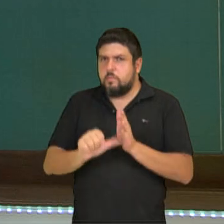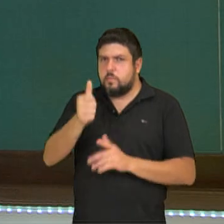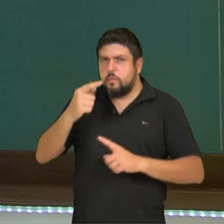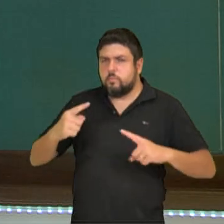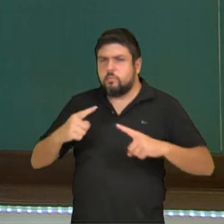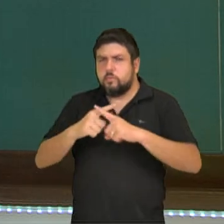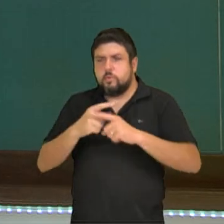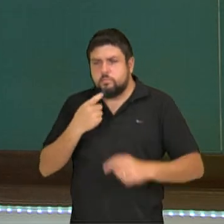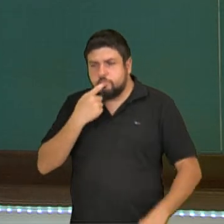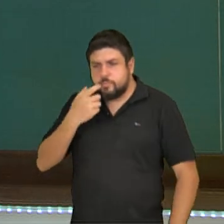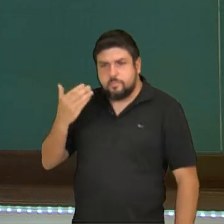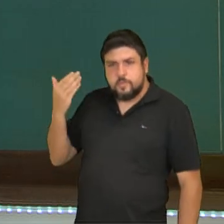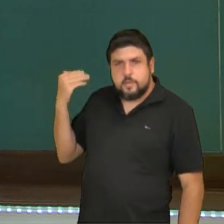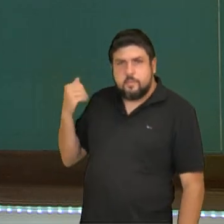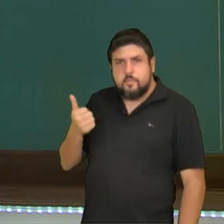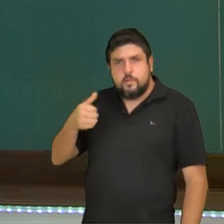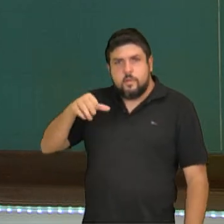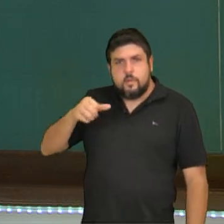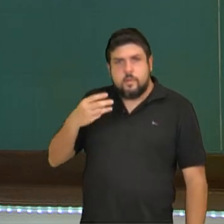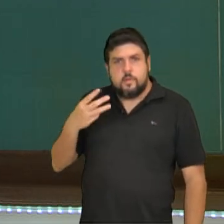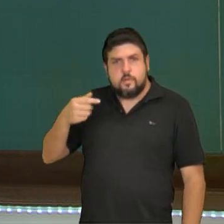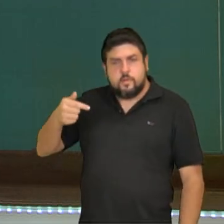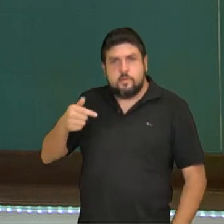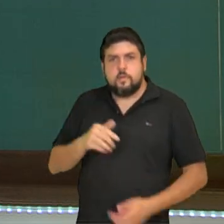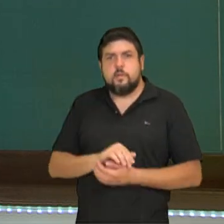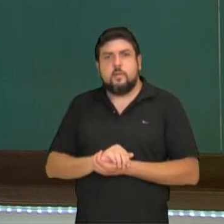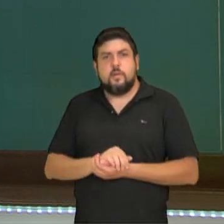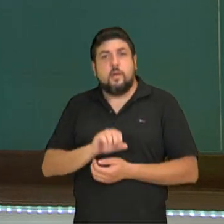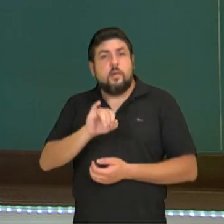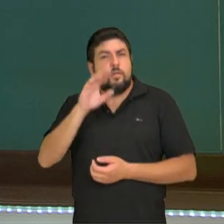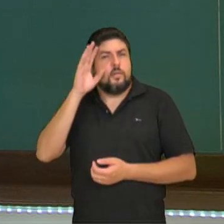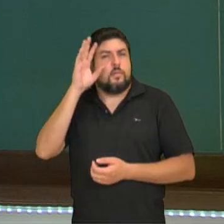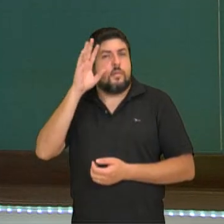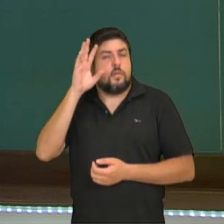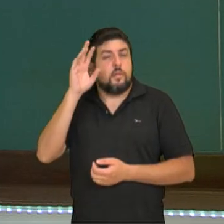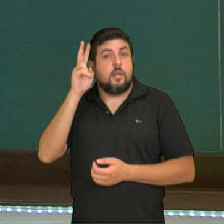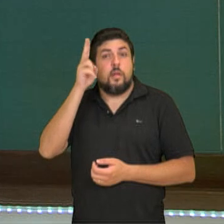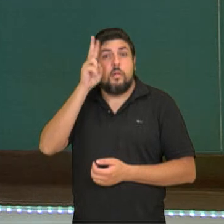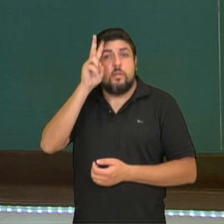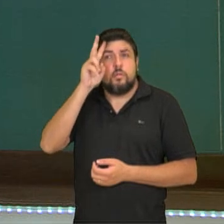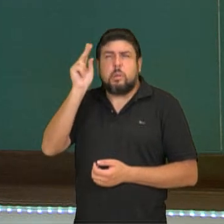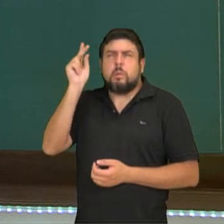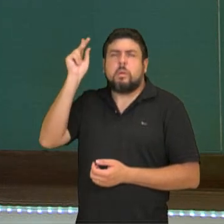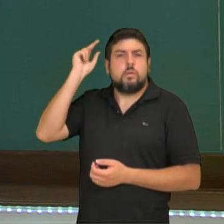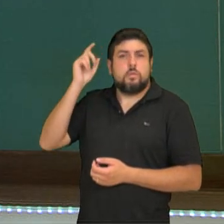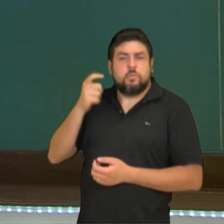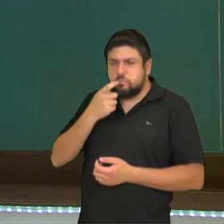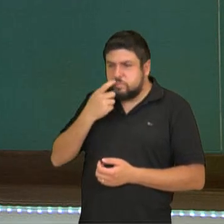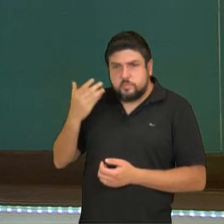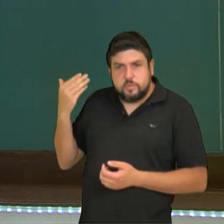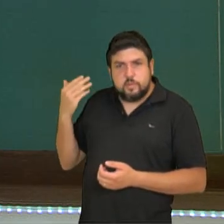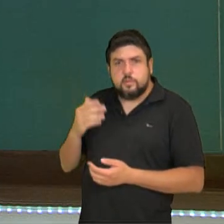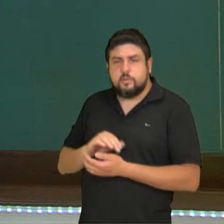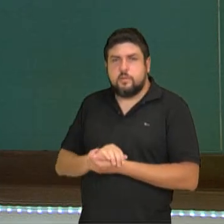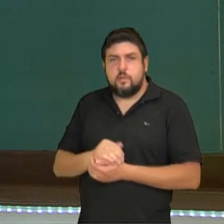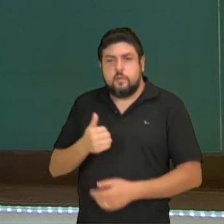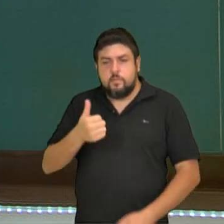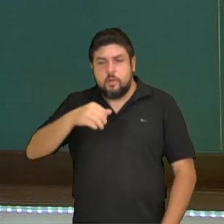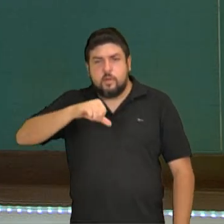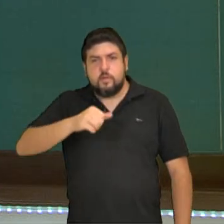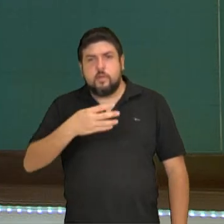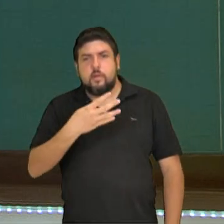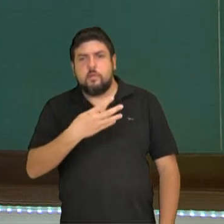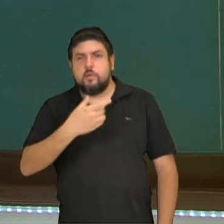recente. Ah, professora, mas é muito antigo. Se a gente for pensar em história, é recente. E em 1942, ele